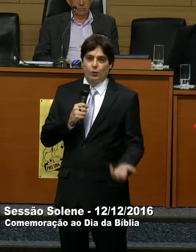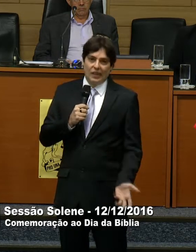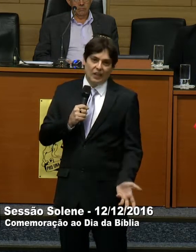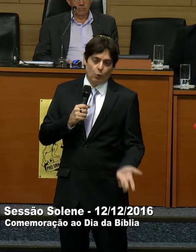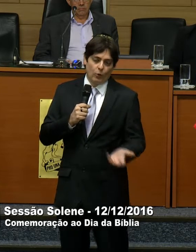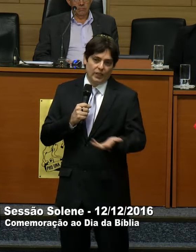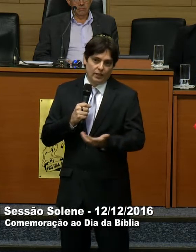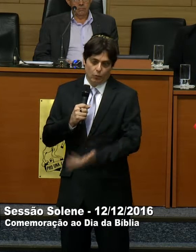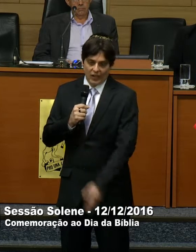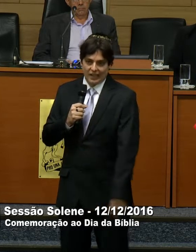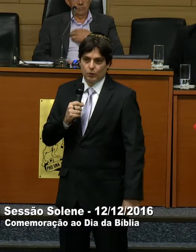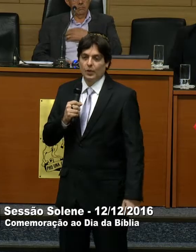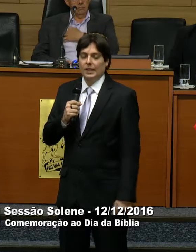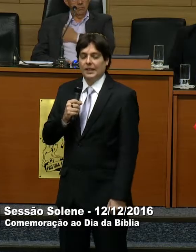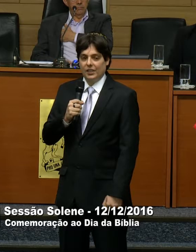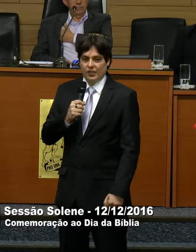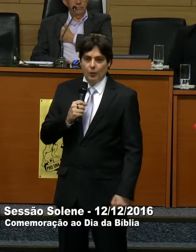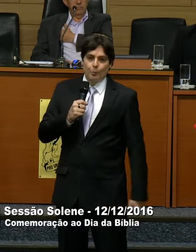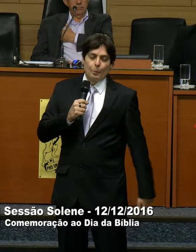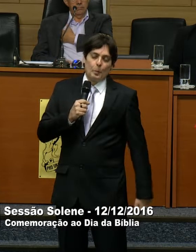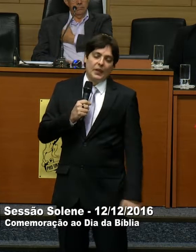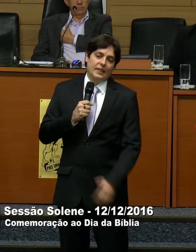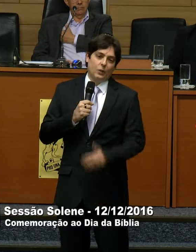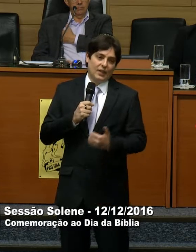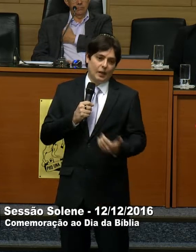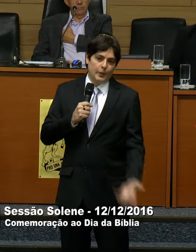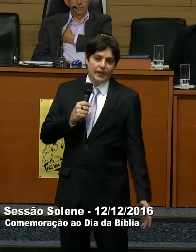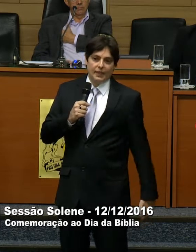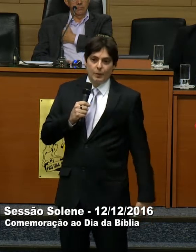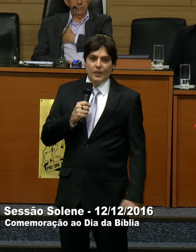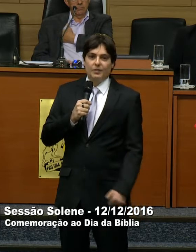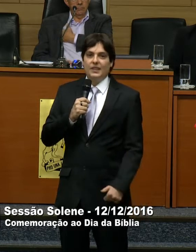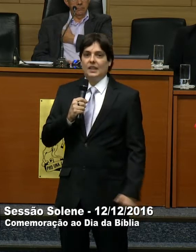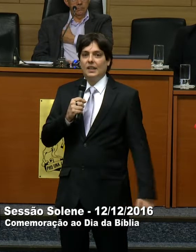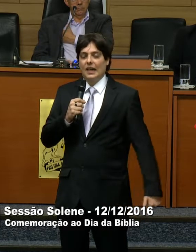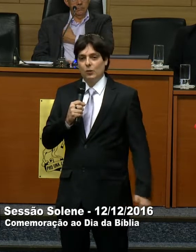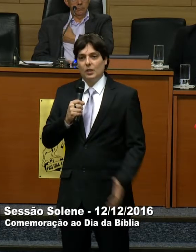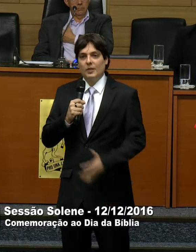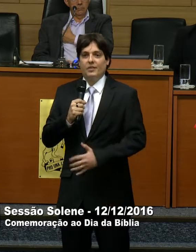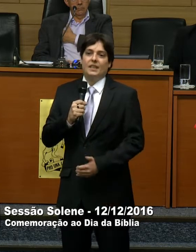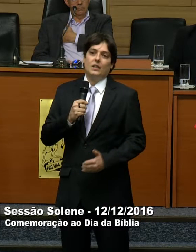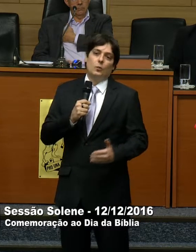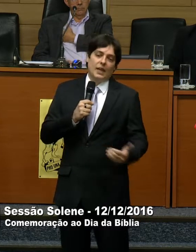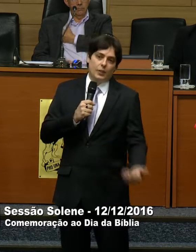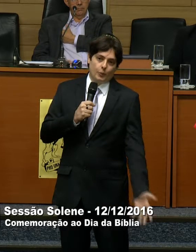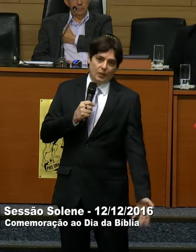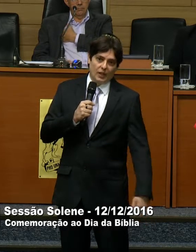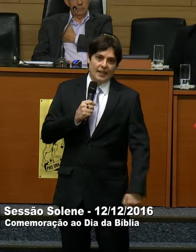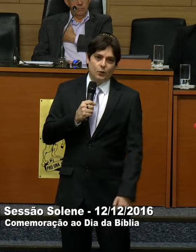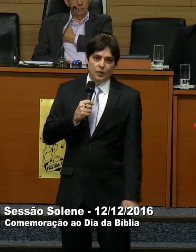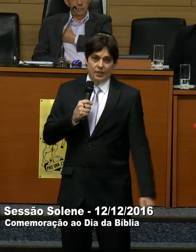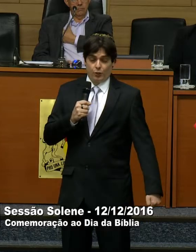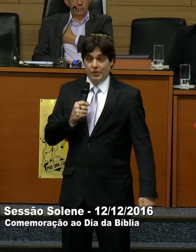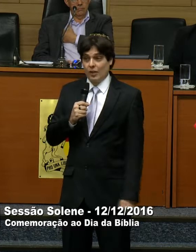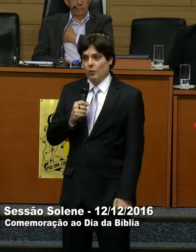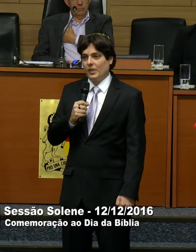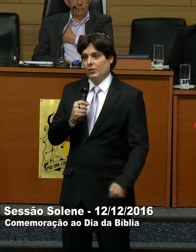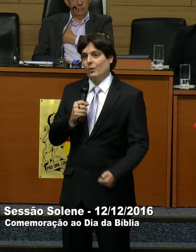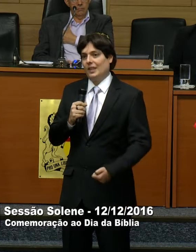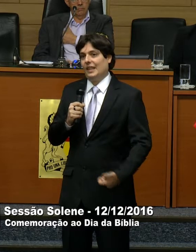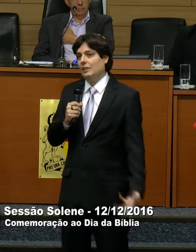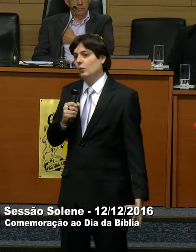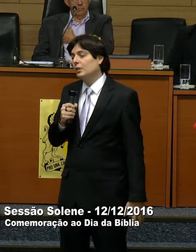né, já de abençoada memória, tinha um trabalho, né, e ela não via raça, ela não via credo, né? Ela só